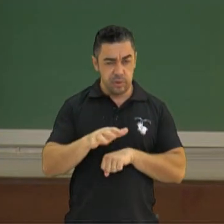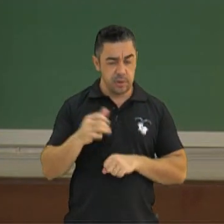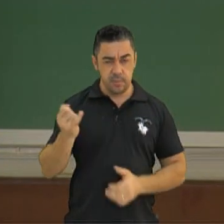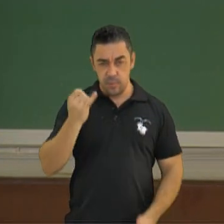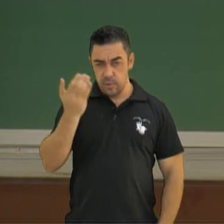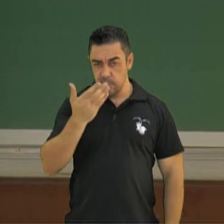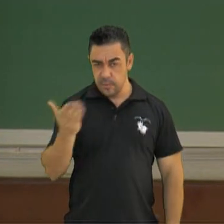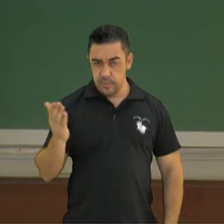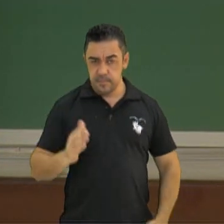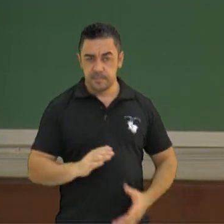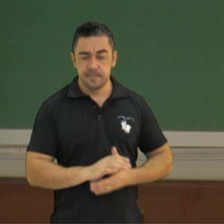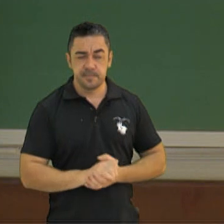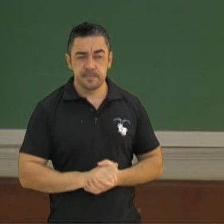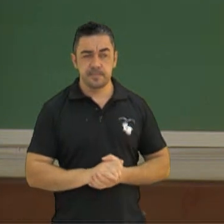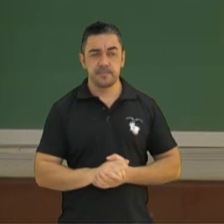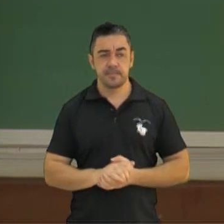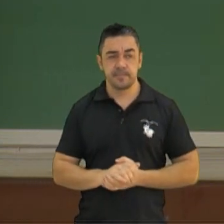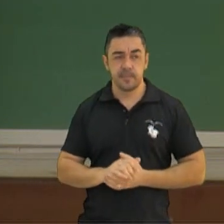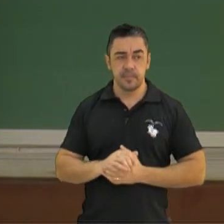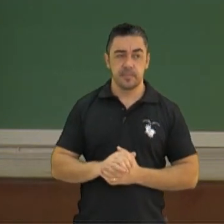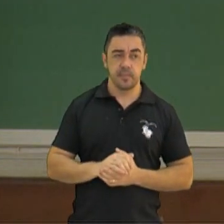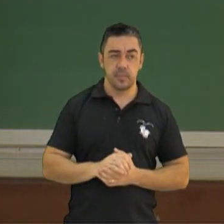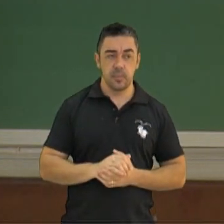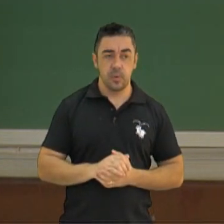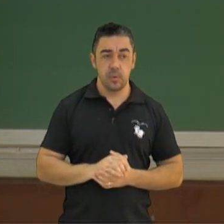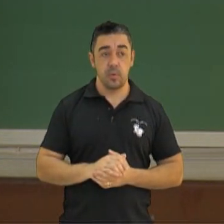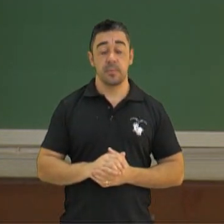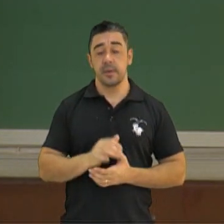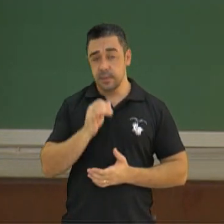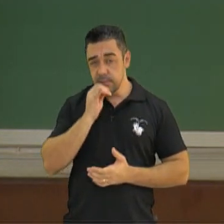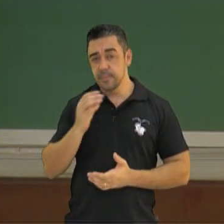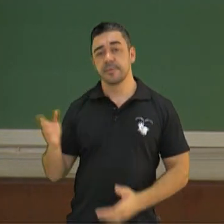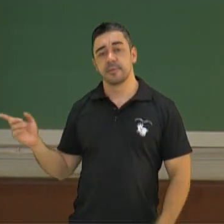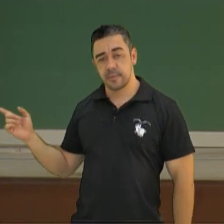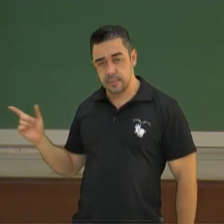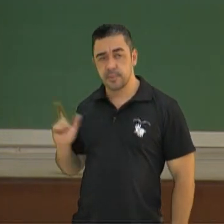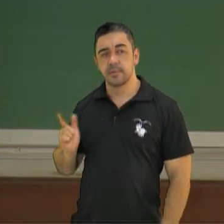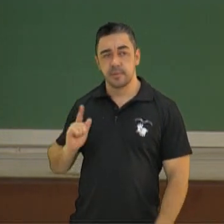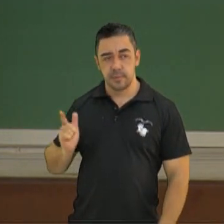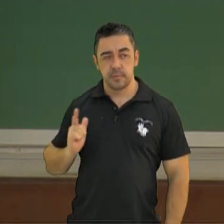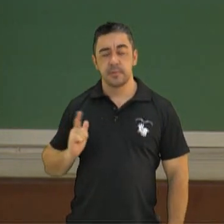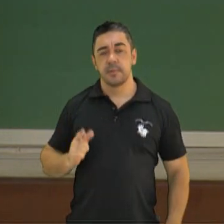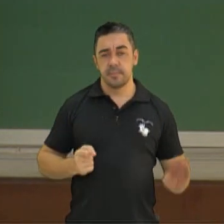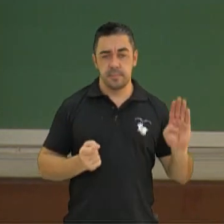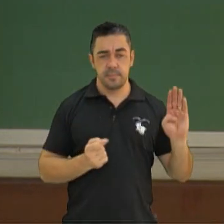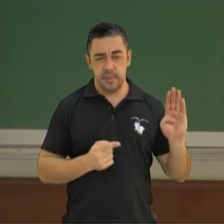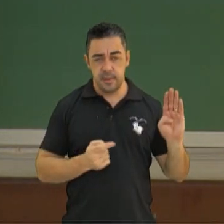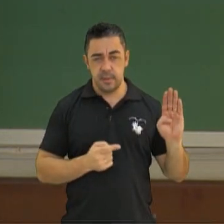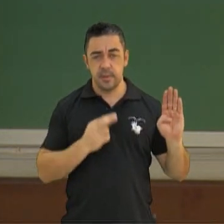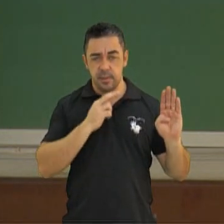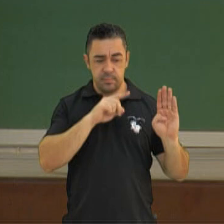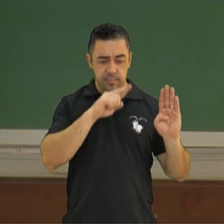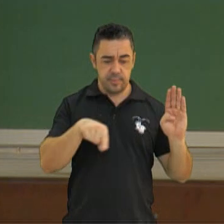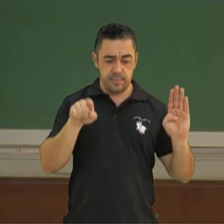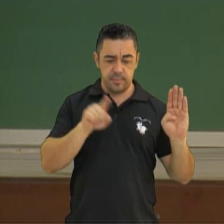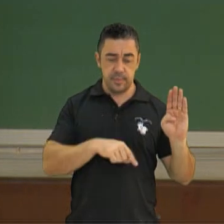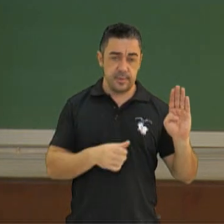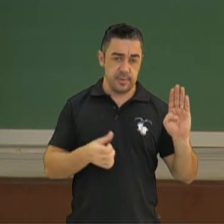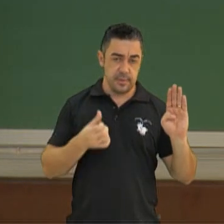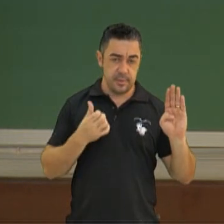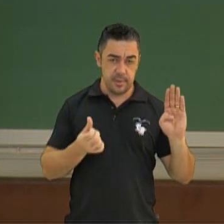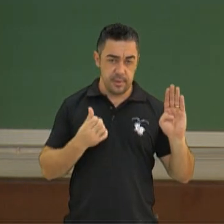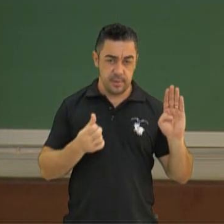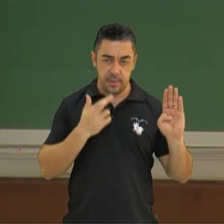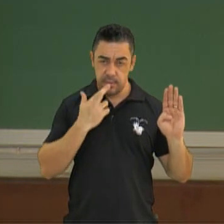bem importante, bem legal. Vamos para o próximo, então? É marque X, né? Essa aqui. Olha lá, ó. Põe a resposta e põe